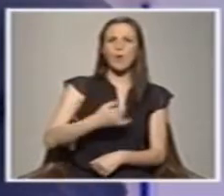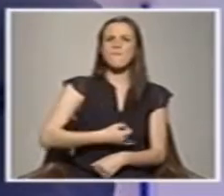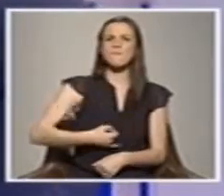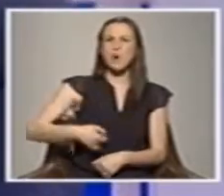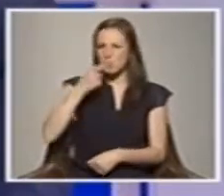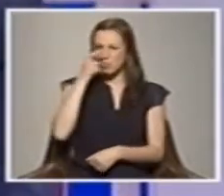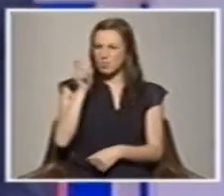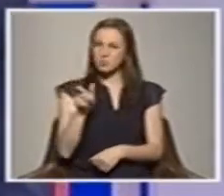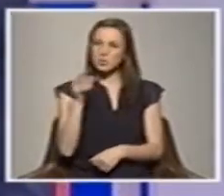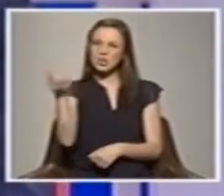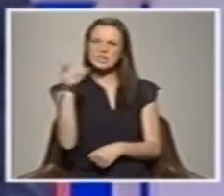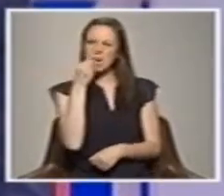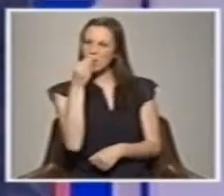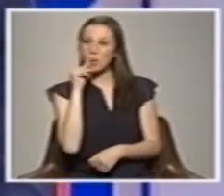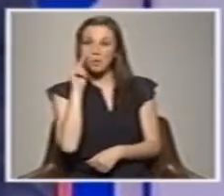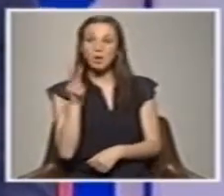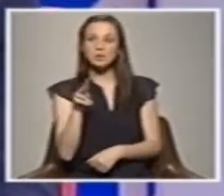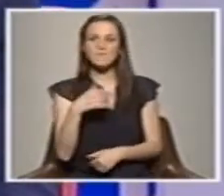eu não sei